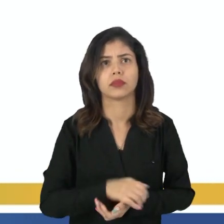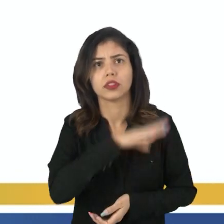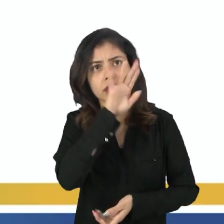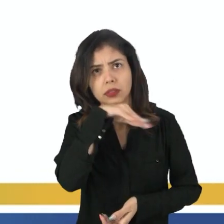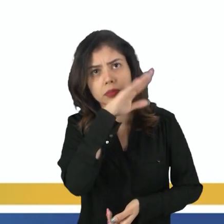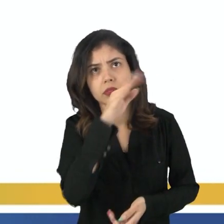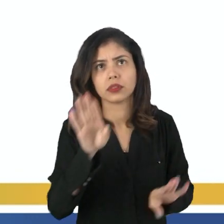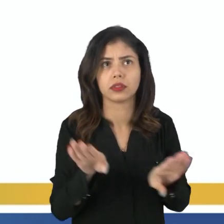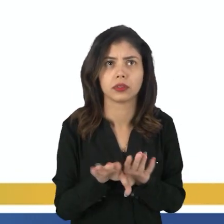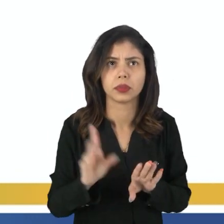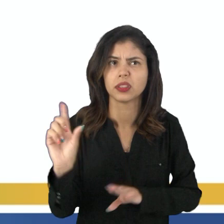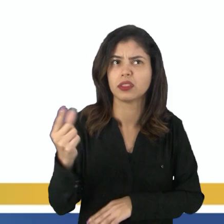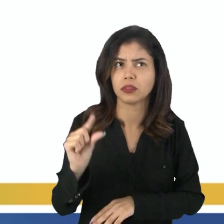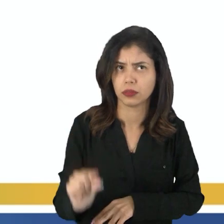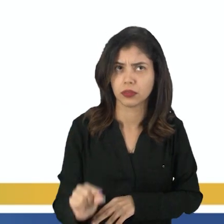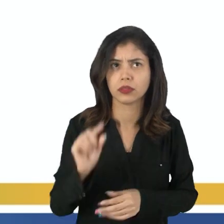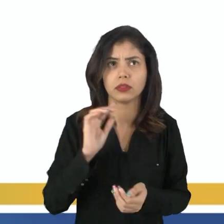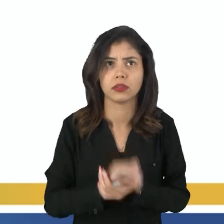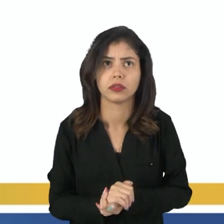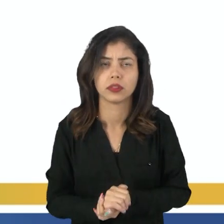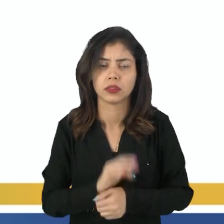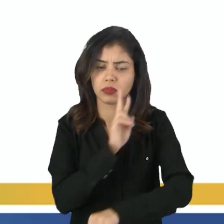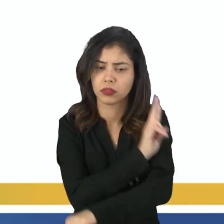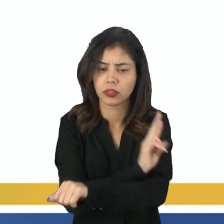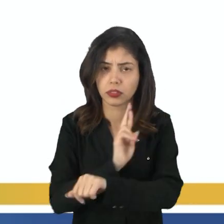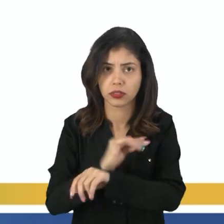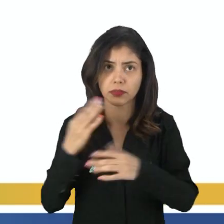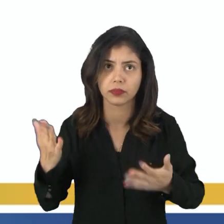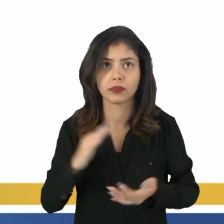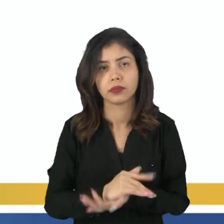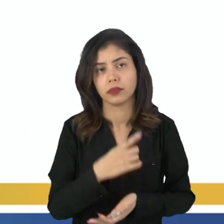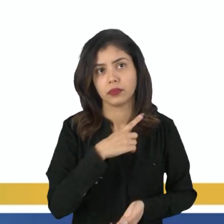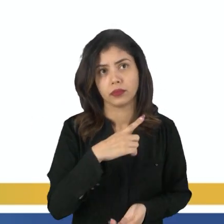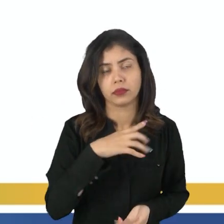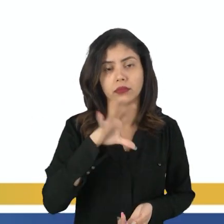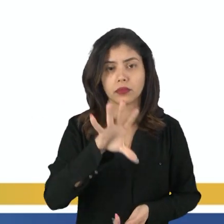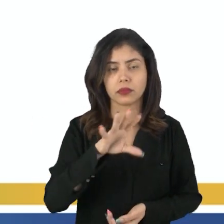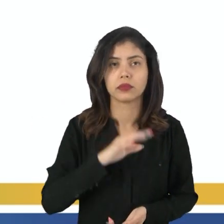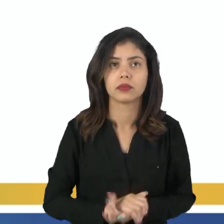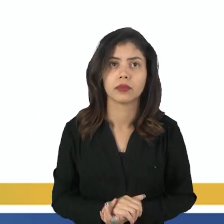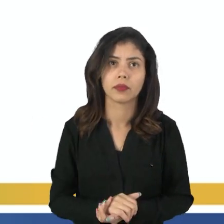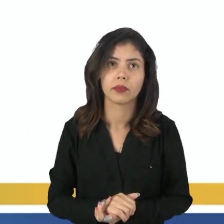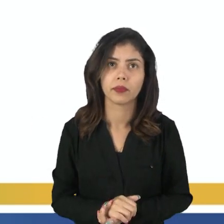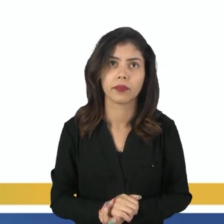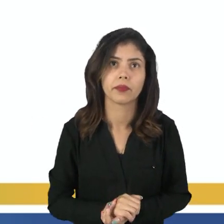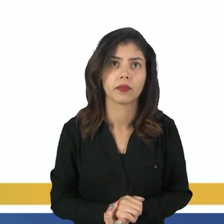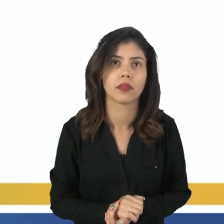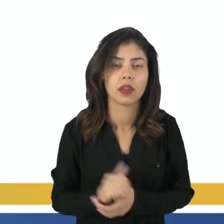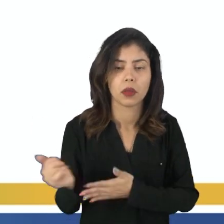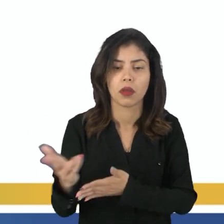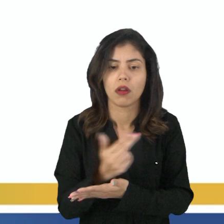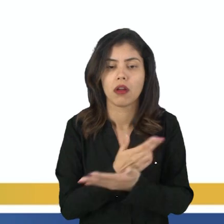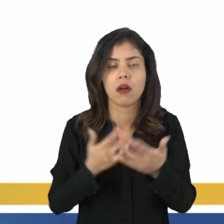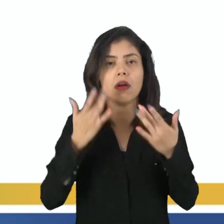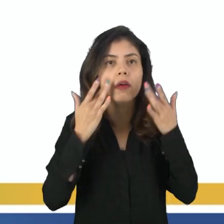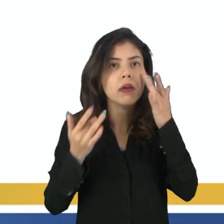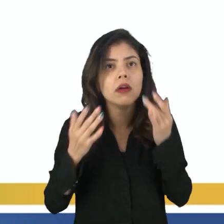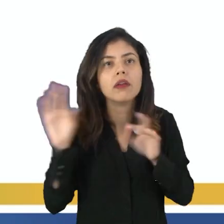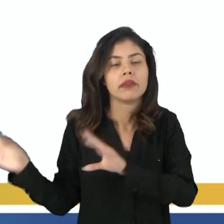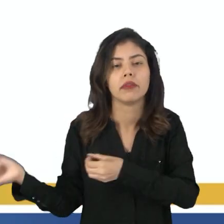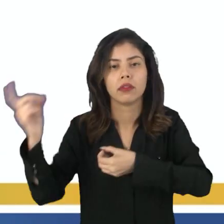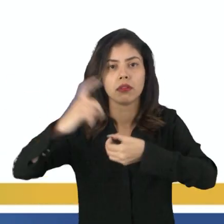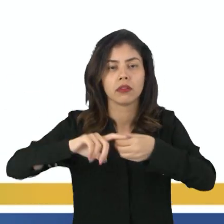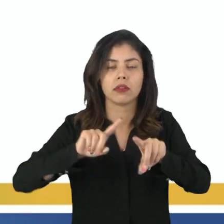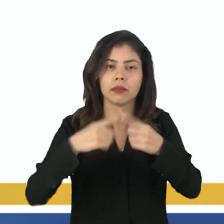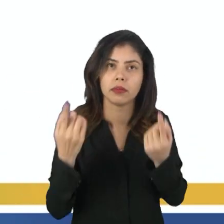menos assuntos religiosos ou mitológicos, certo? Então a gente tem aqui uma arte cênica, um teatro mais